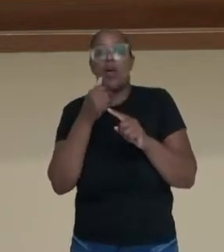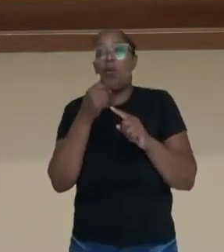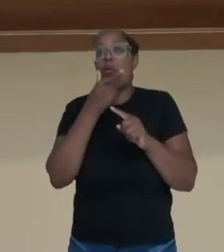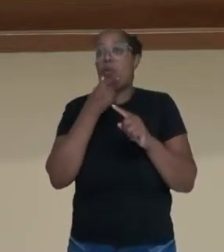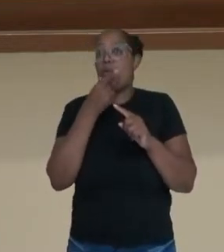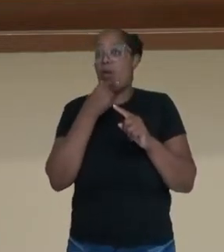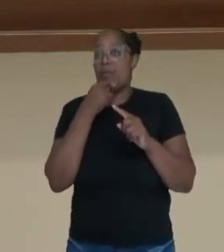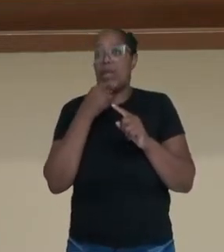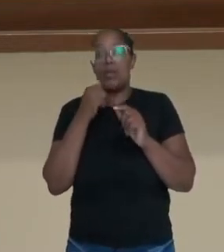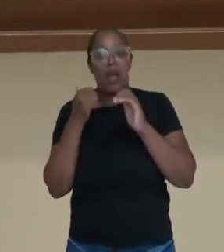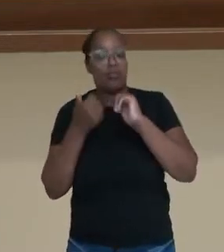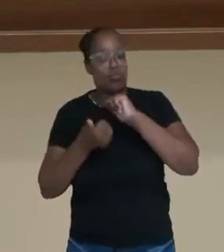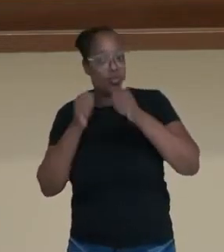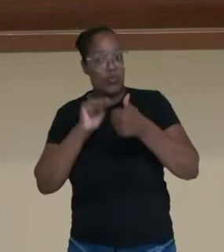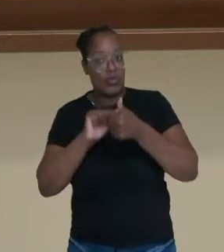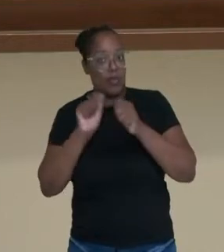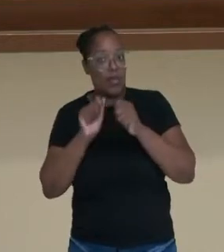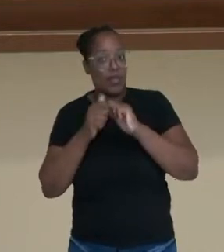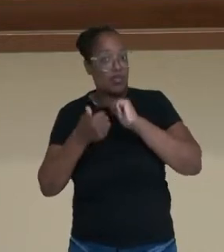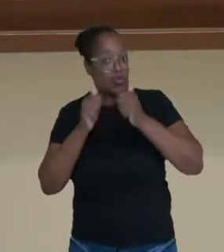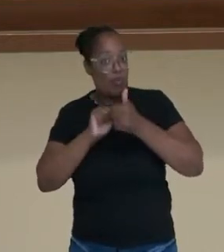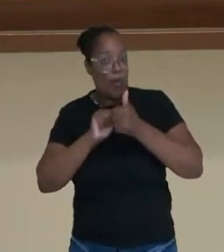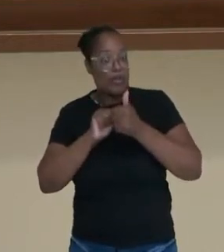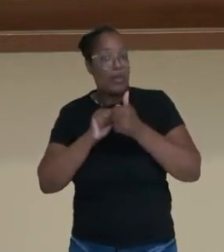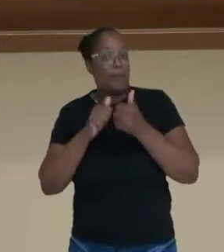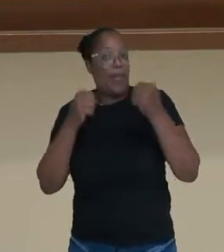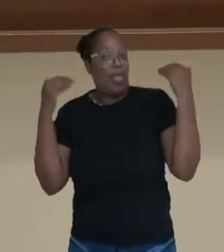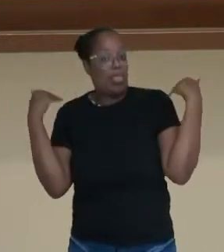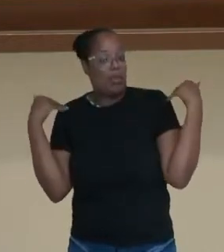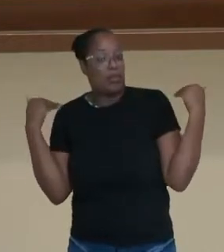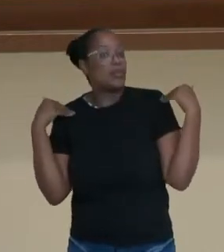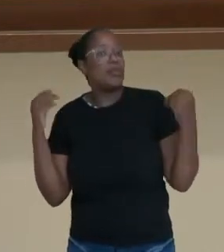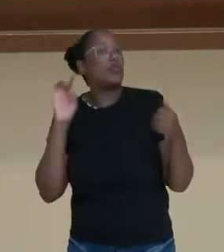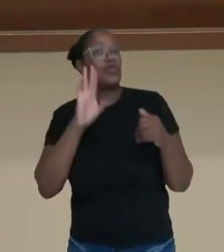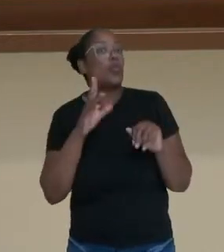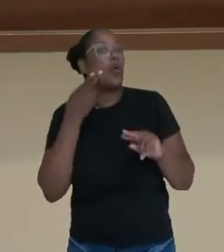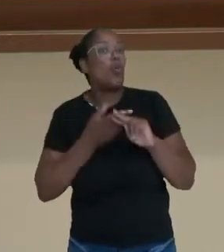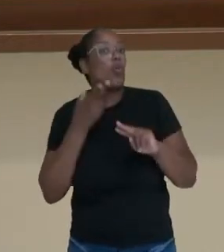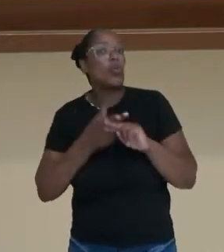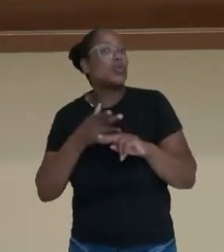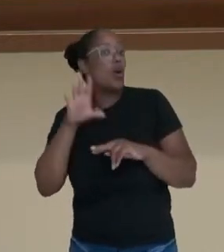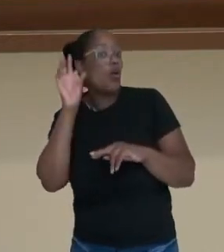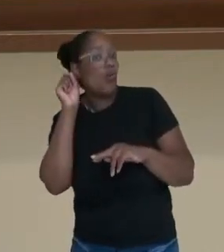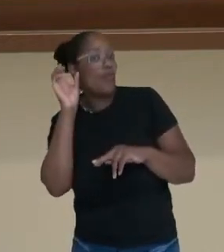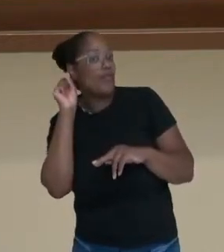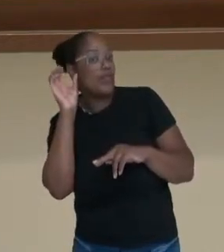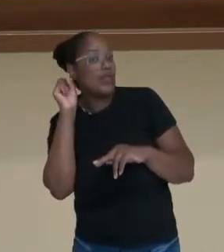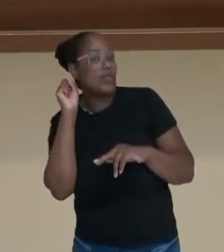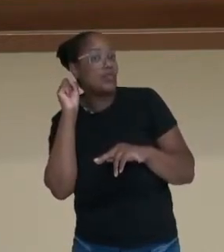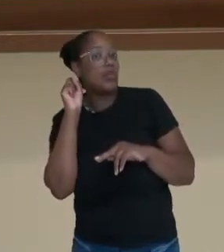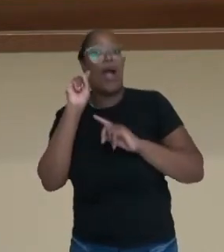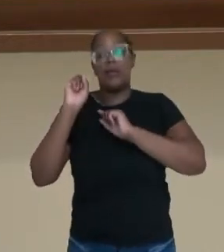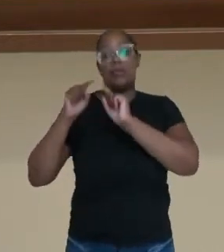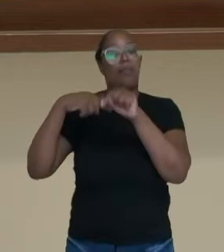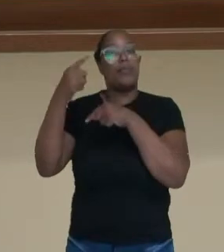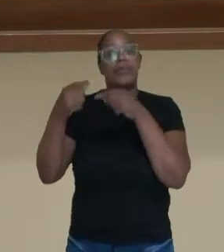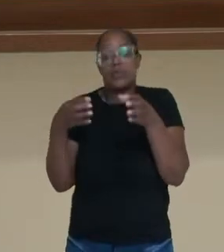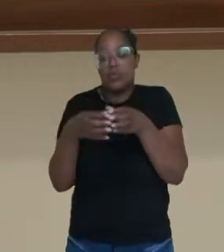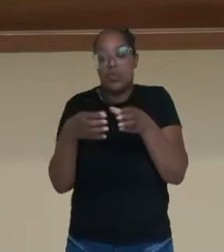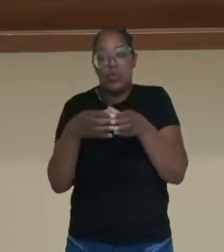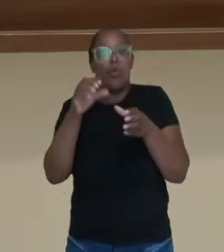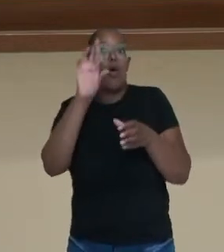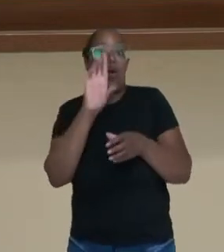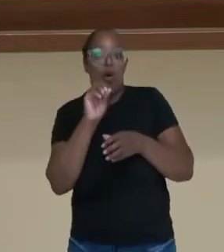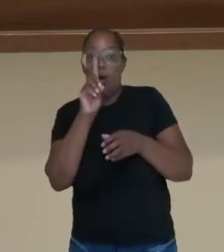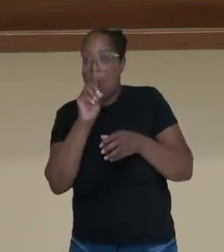do berimbau, né? Só usando o instrumento do berimbau, e depois na roda é que daí a gente tem, né, a